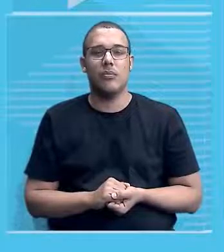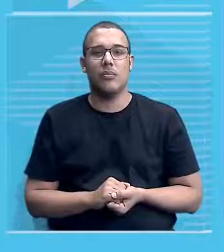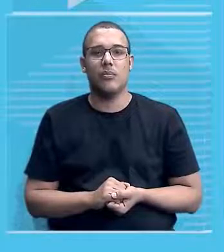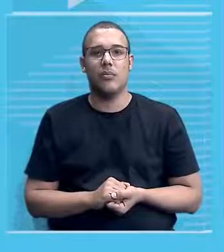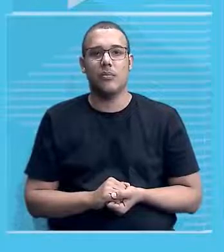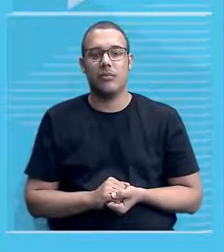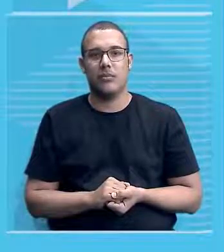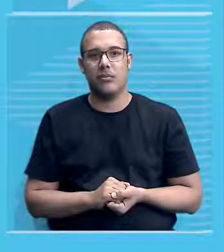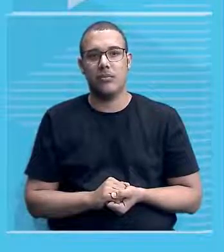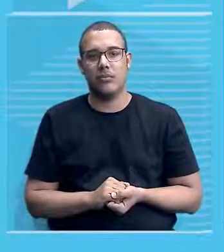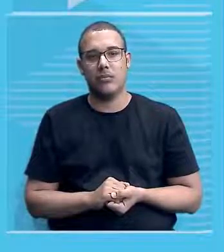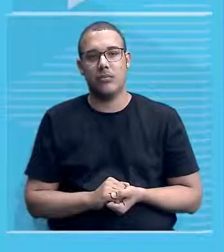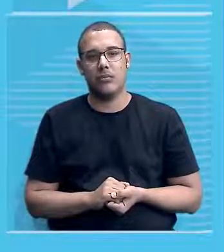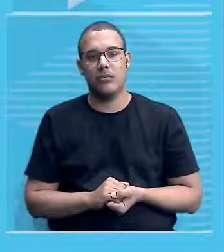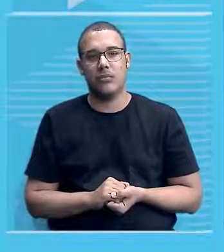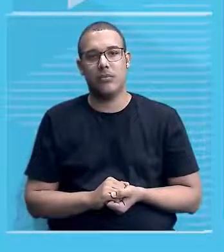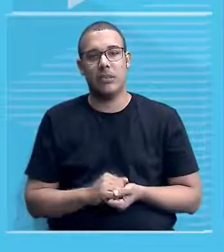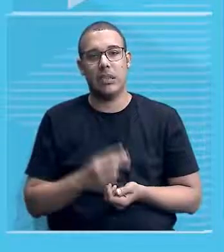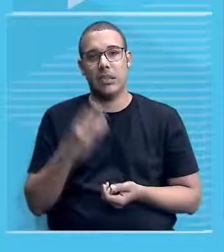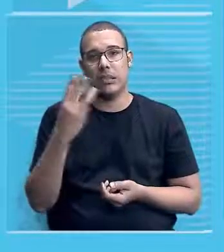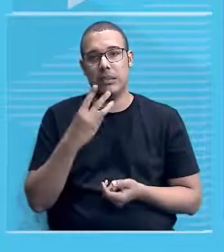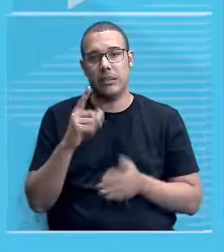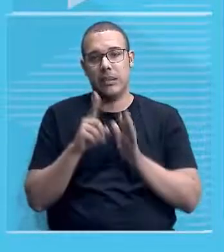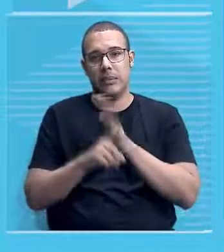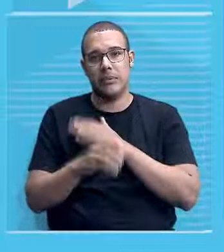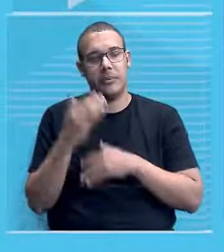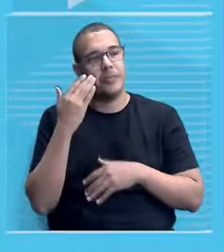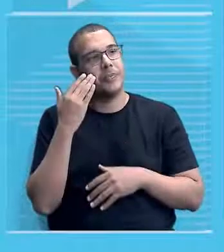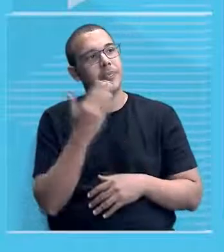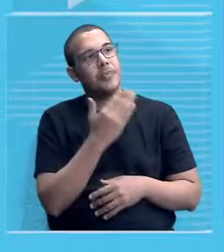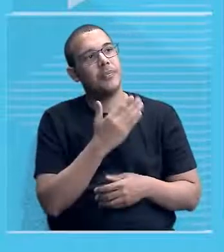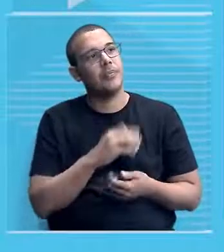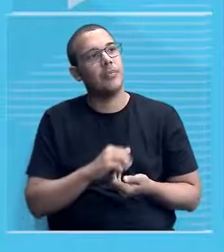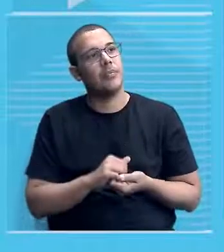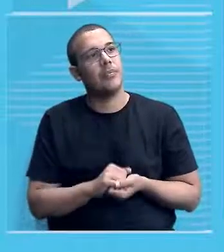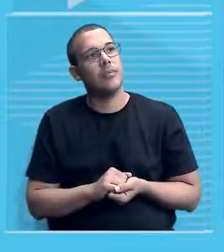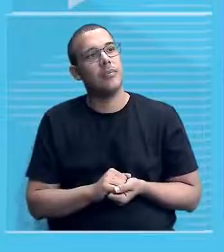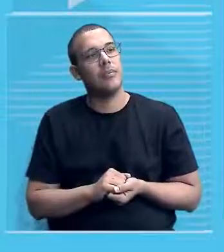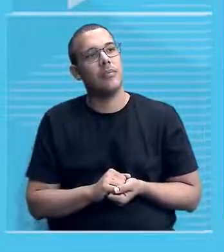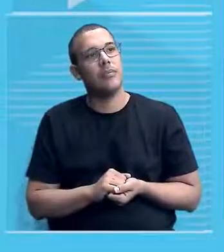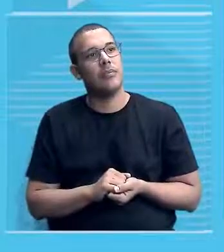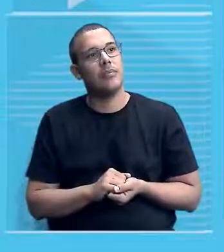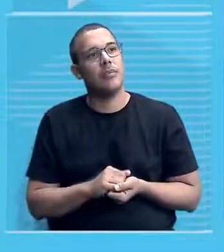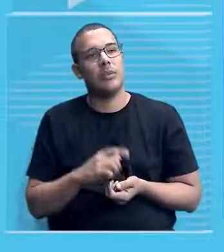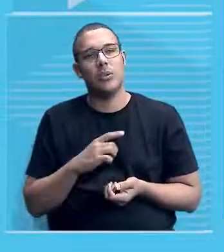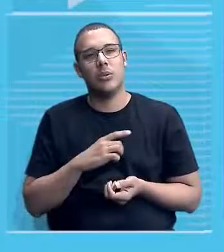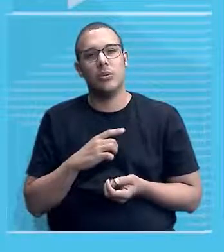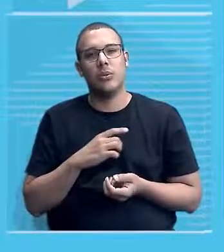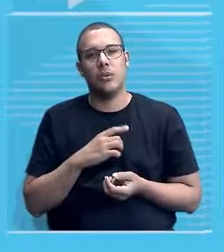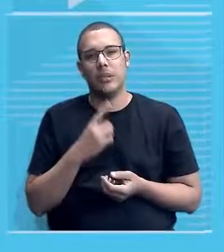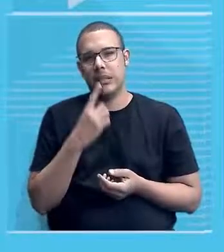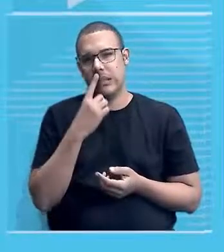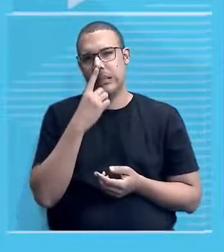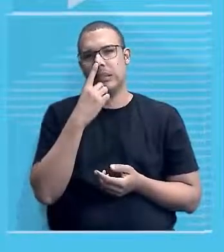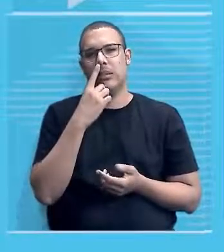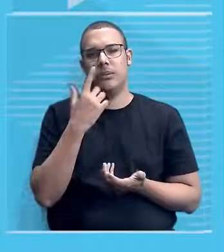nas três primeiras estrofes do Soneto né Há um tom assim muito íntimo